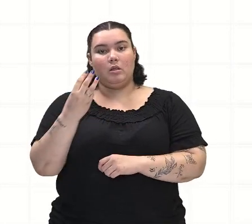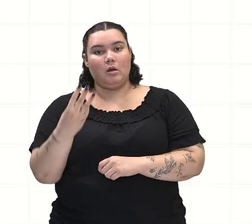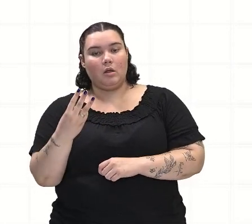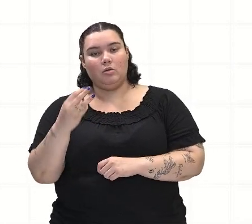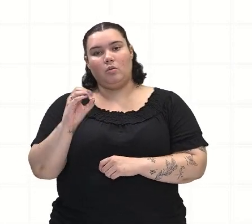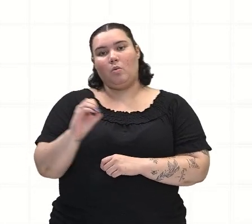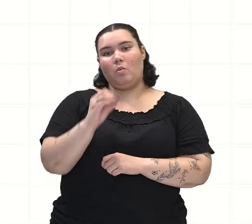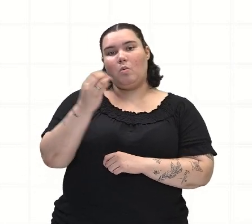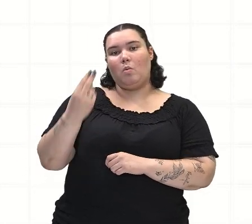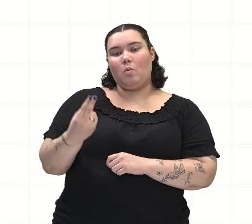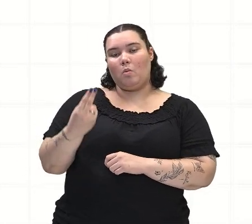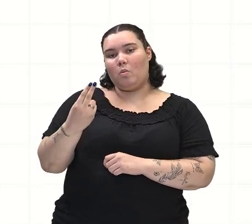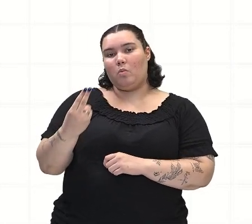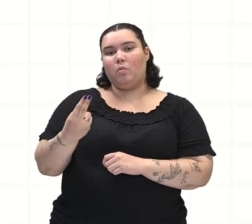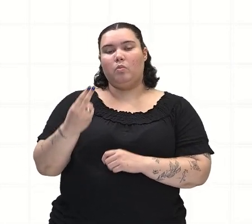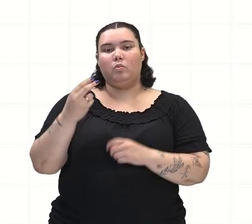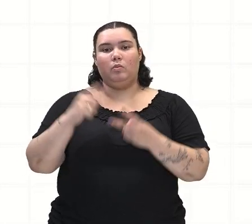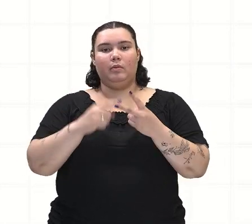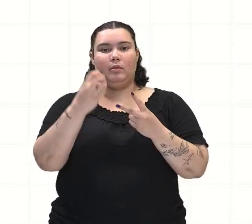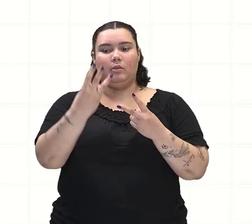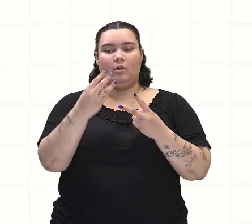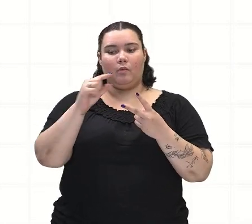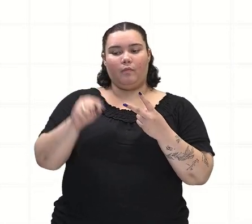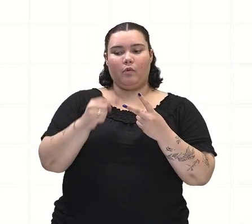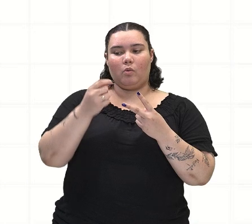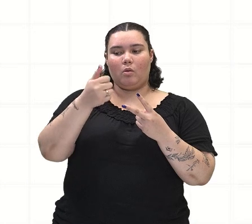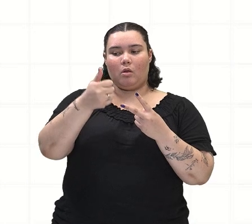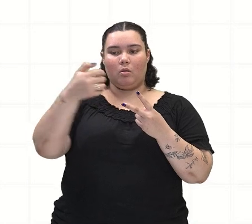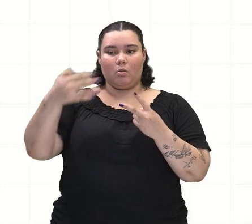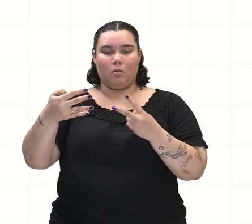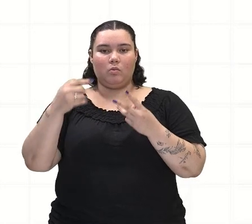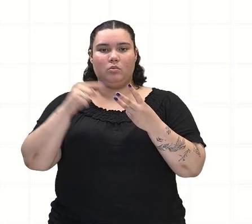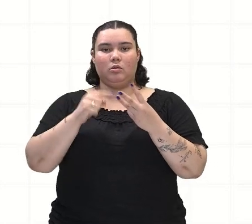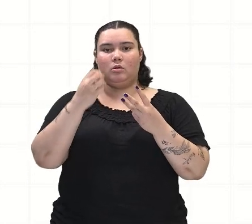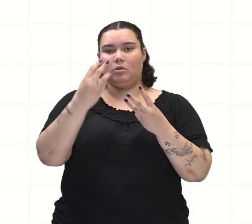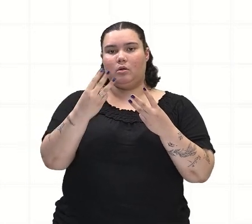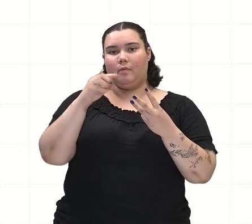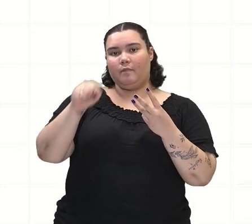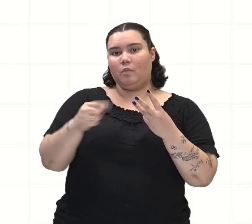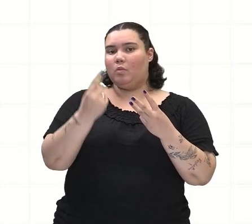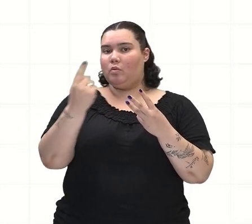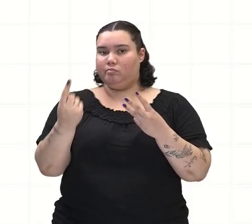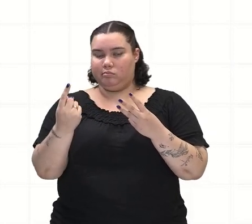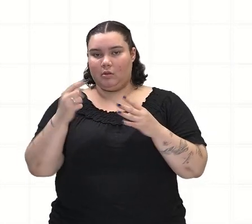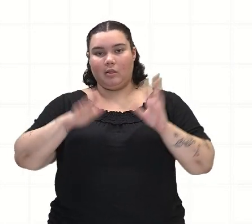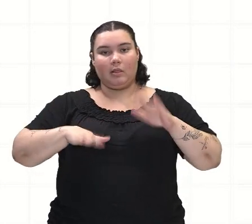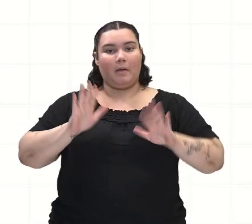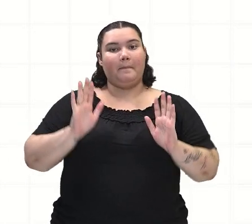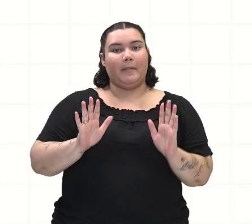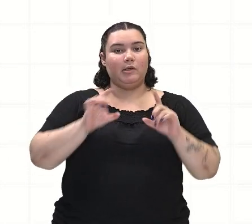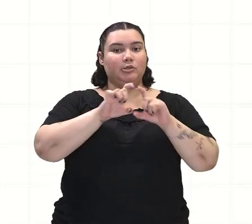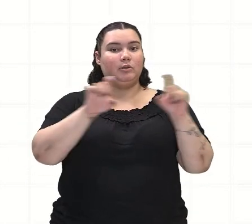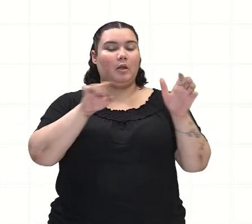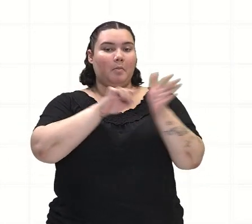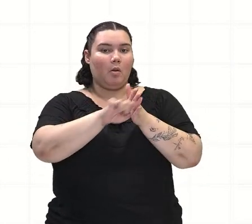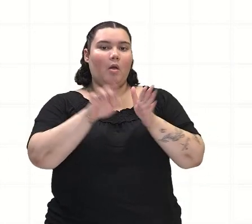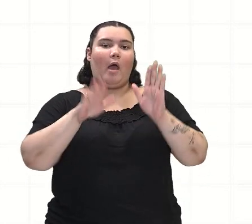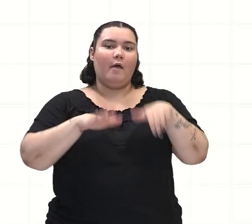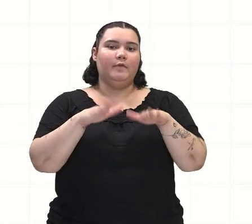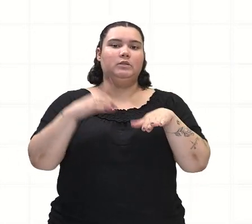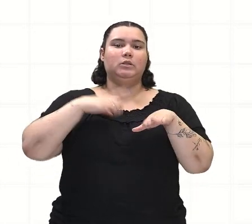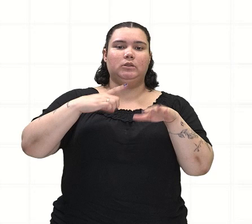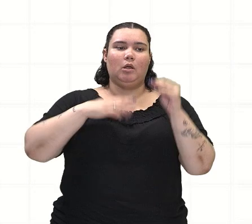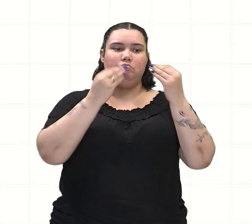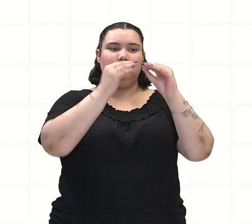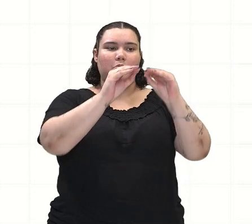ou 3,14, ou 3,1, dependendo da questão, Às vezes ela já indica o